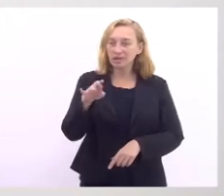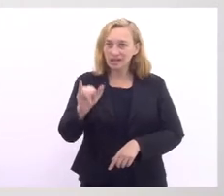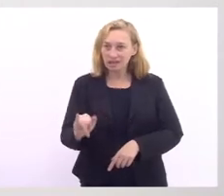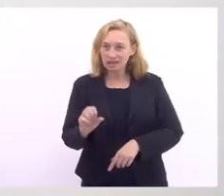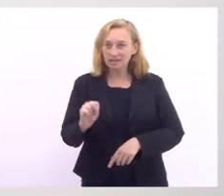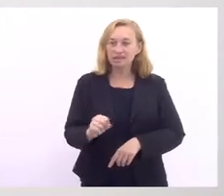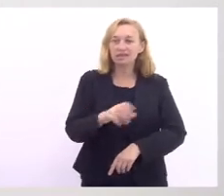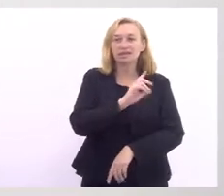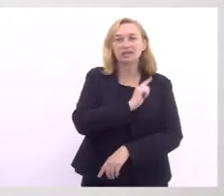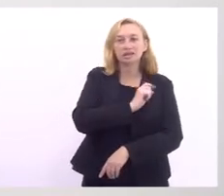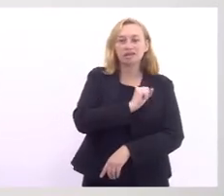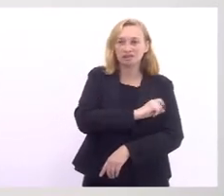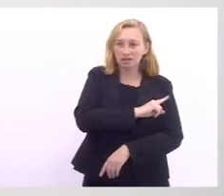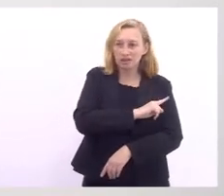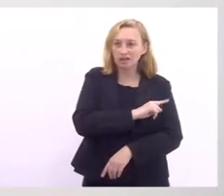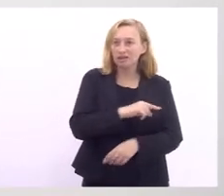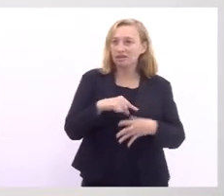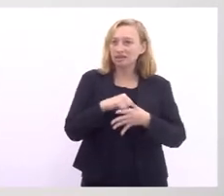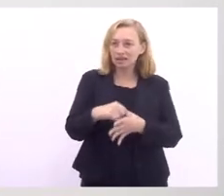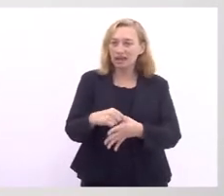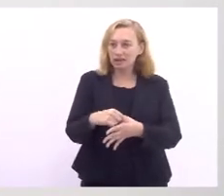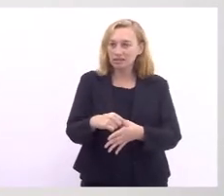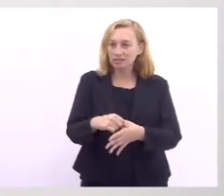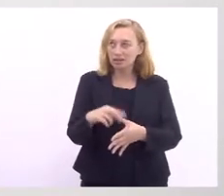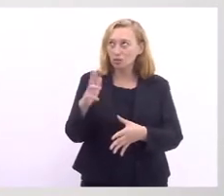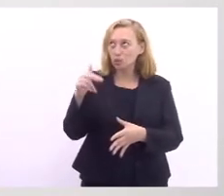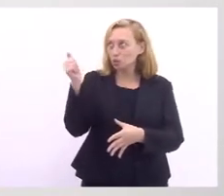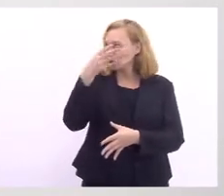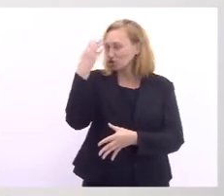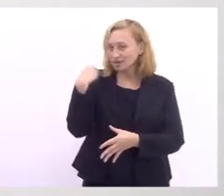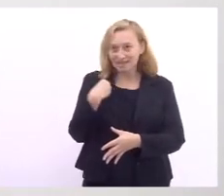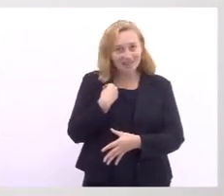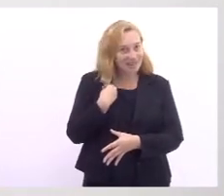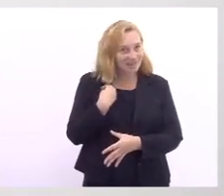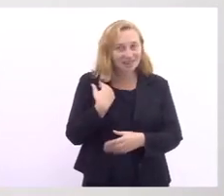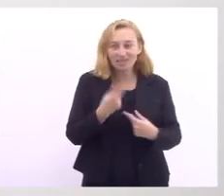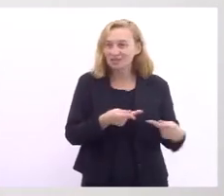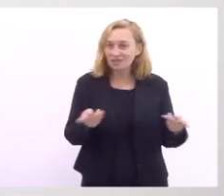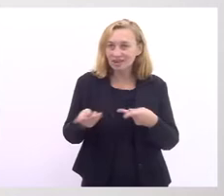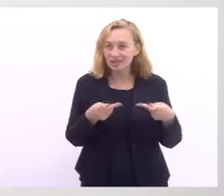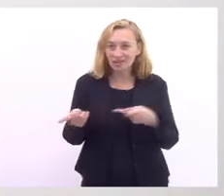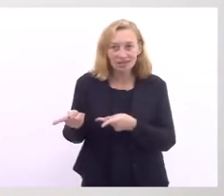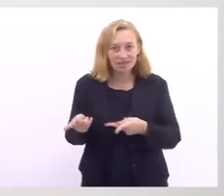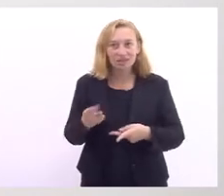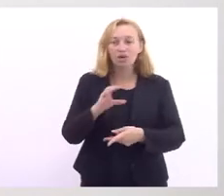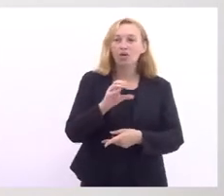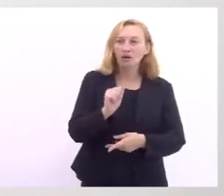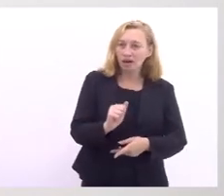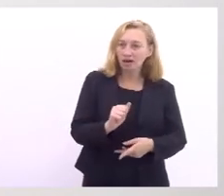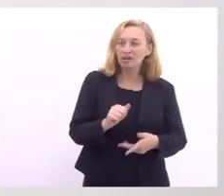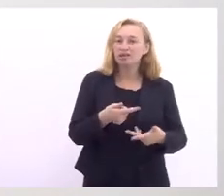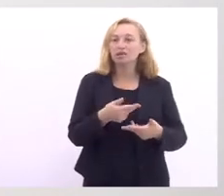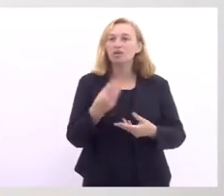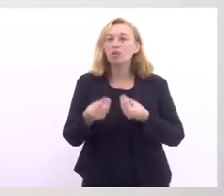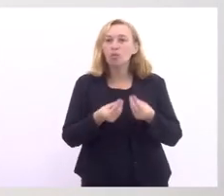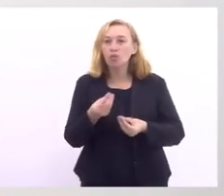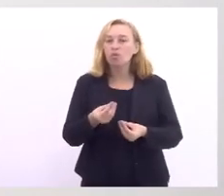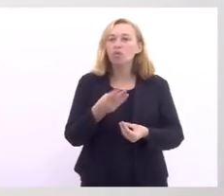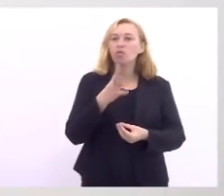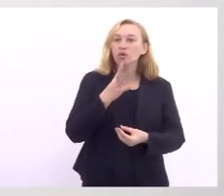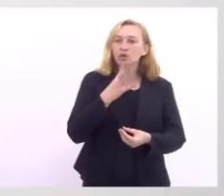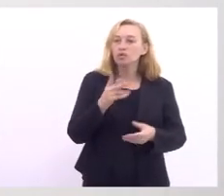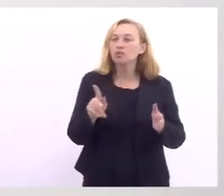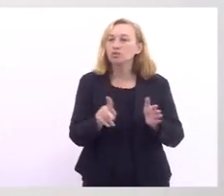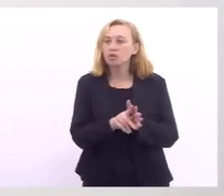Gonçalo que também liderança aqui nunca nunca vou me esquecer a visita já Itaoca e como com como a gente conheceu o